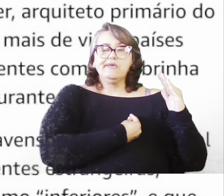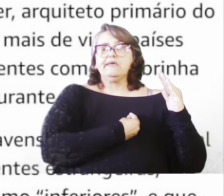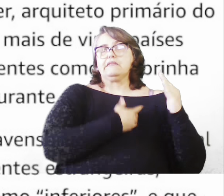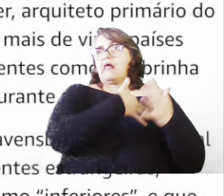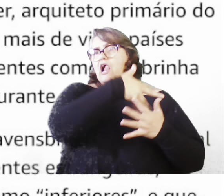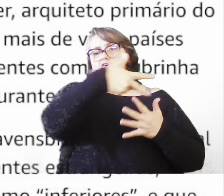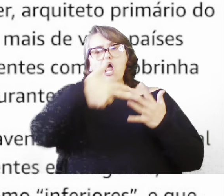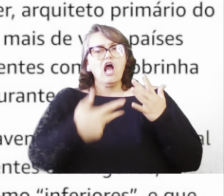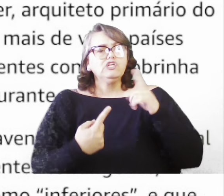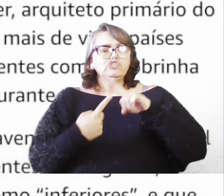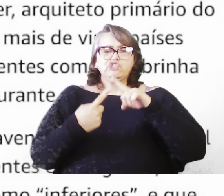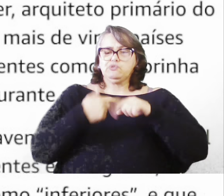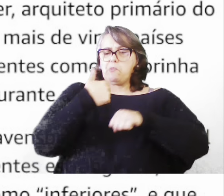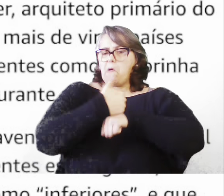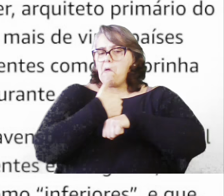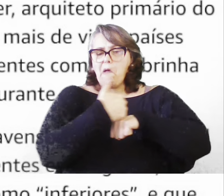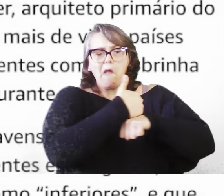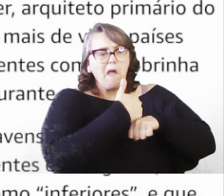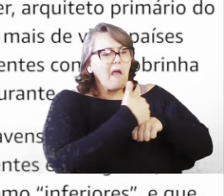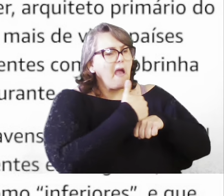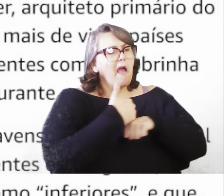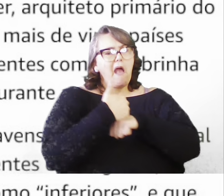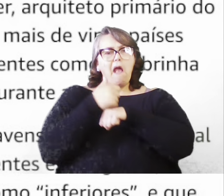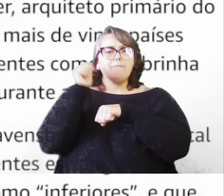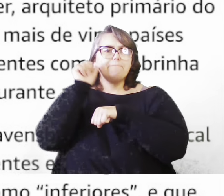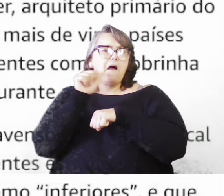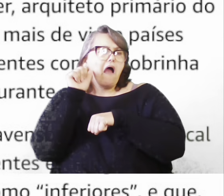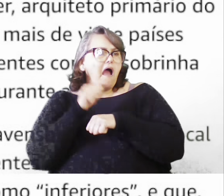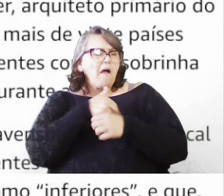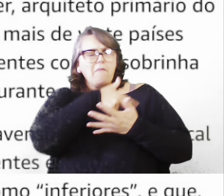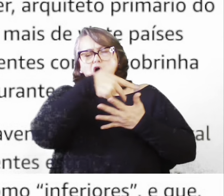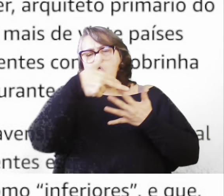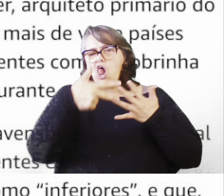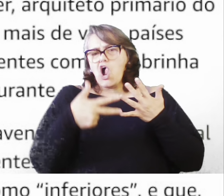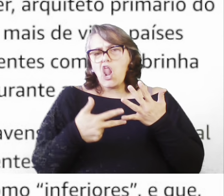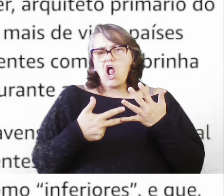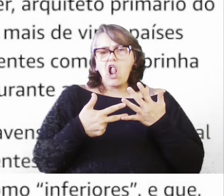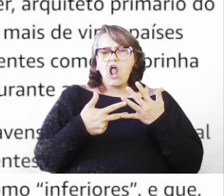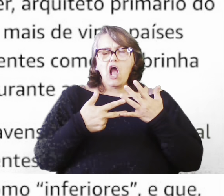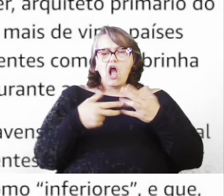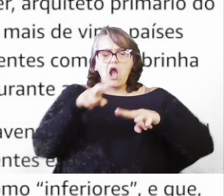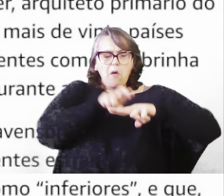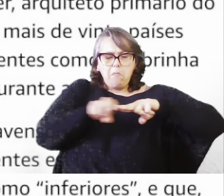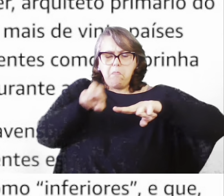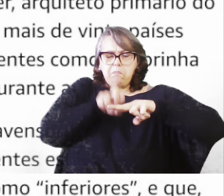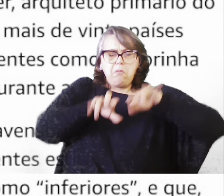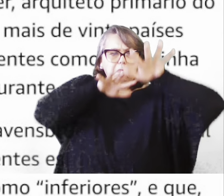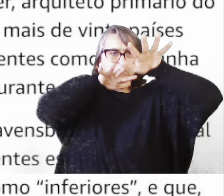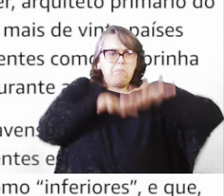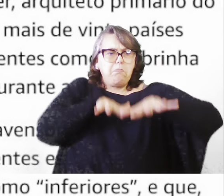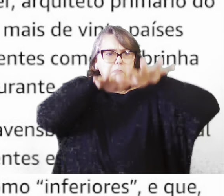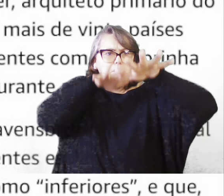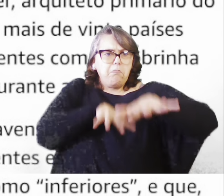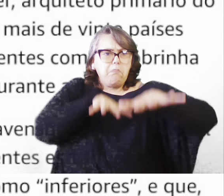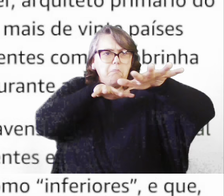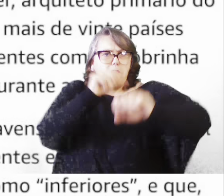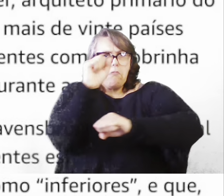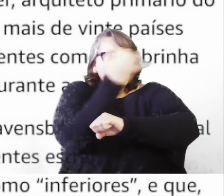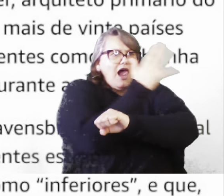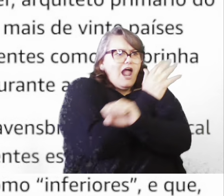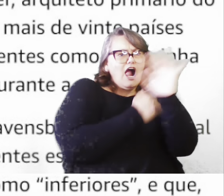casa, médicas, cantoras de ópera, políticas, prostitutas, foram postas em marcha